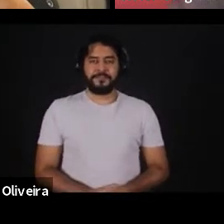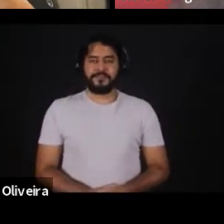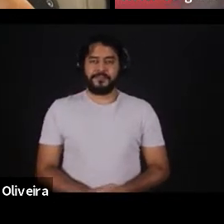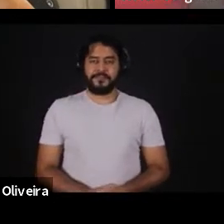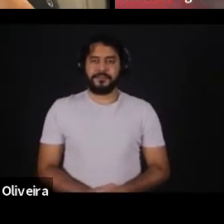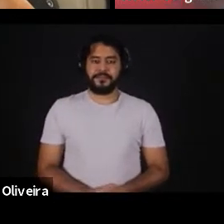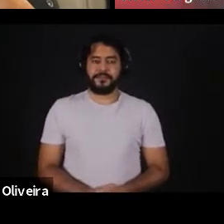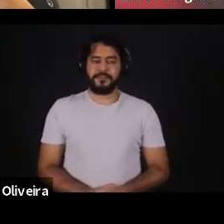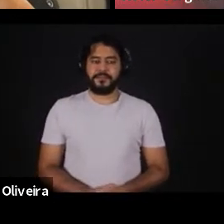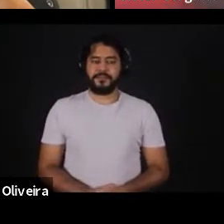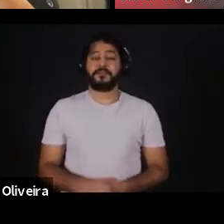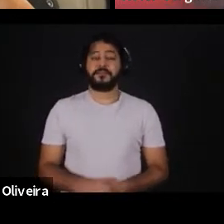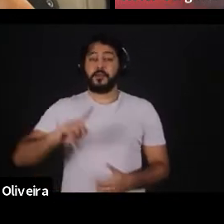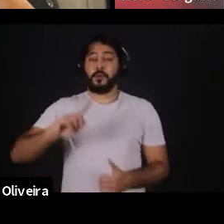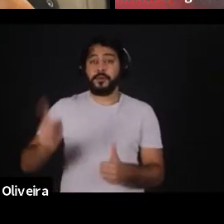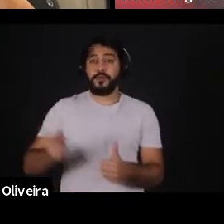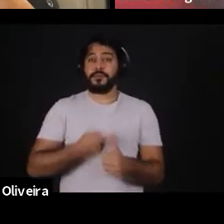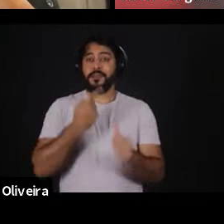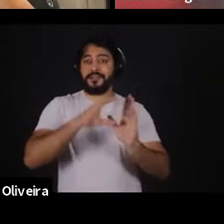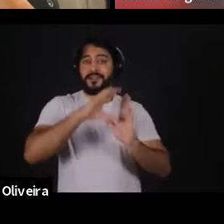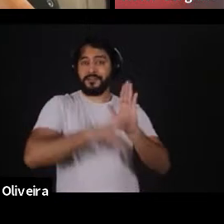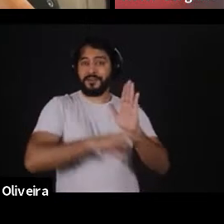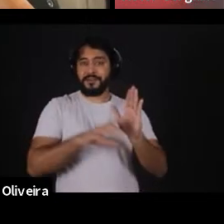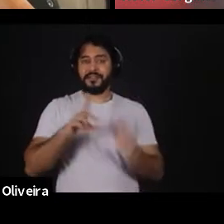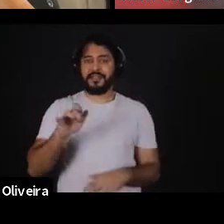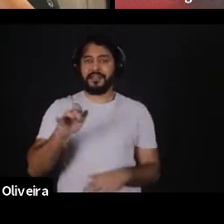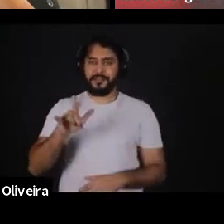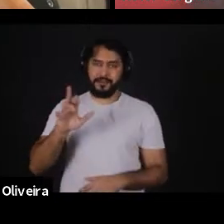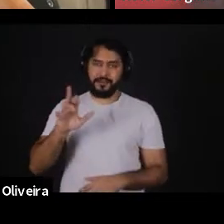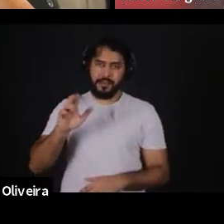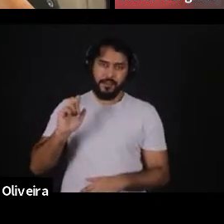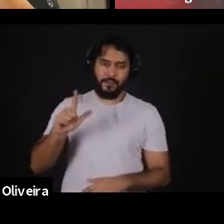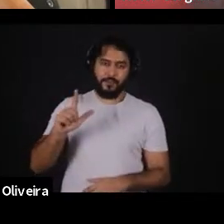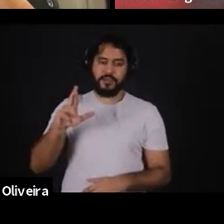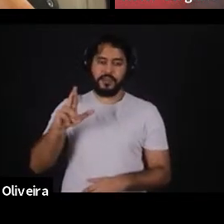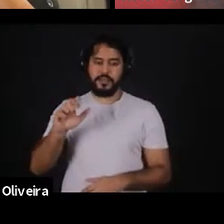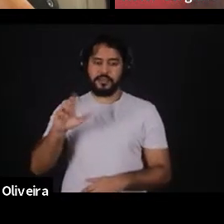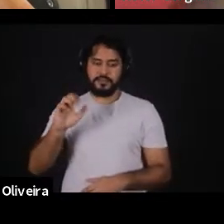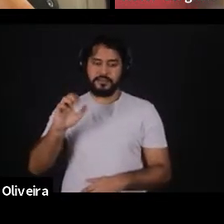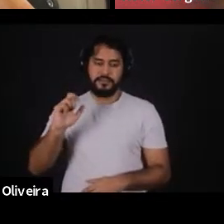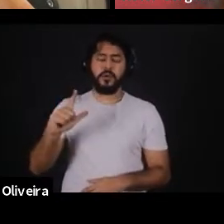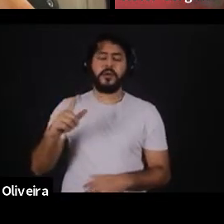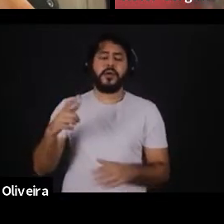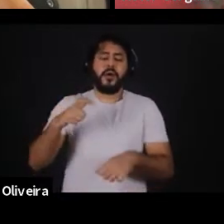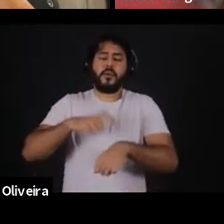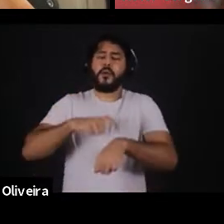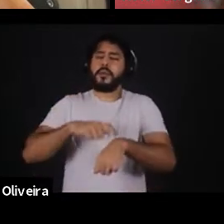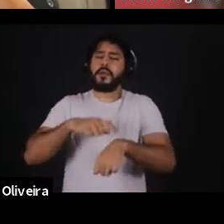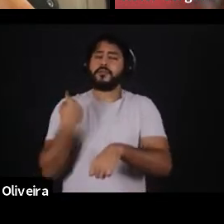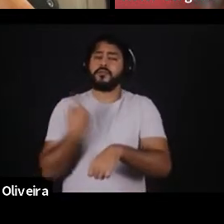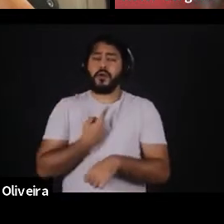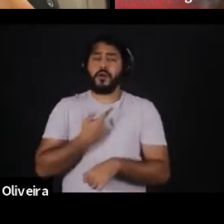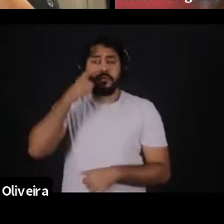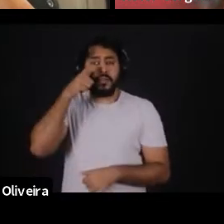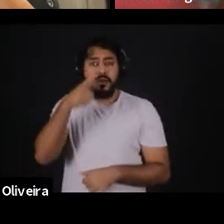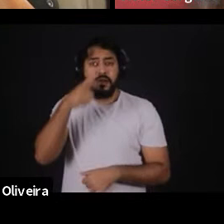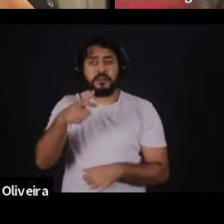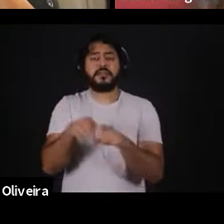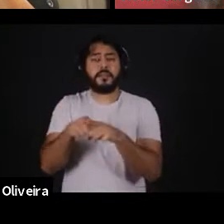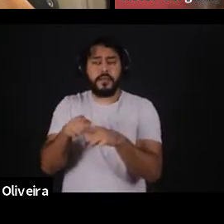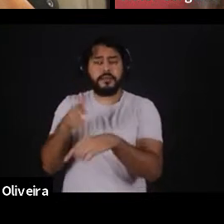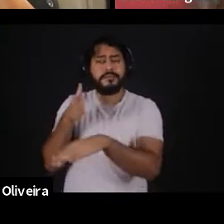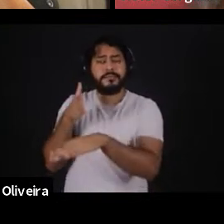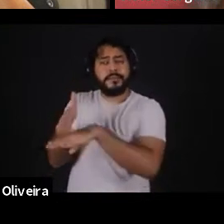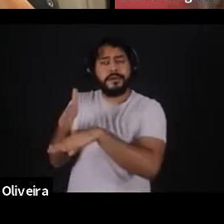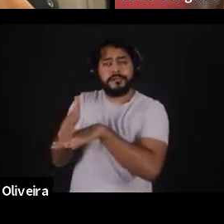O primeiro capítulo se chama Delirar o Racial, e há um momento que a gente também estava um pouco interessado em participar de uma conversa,